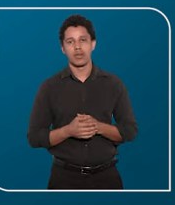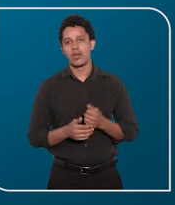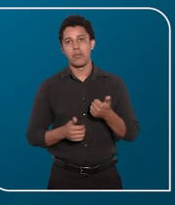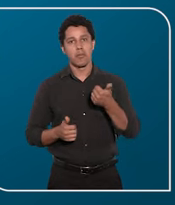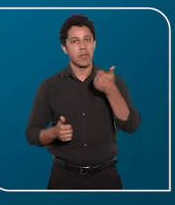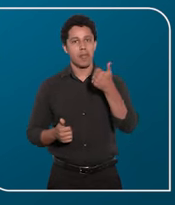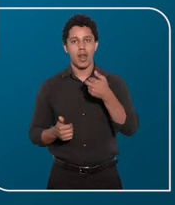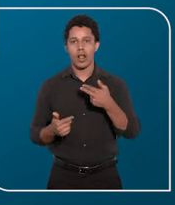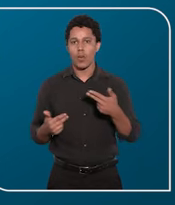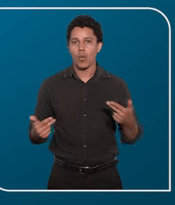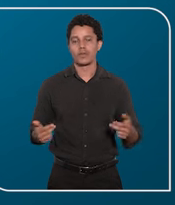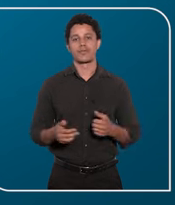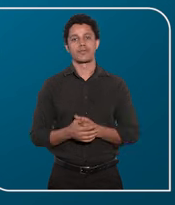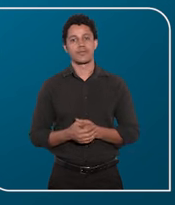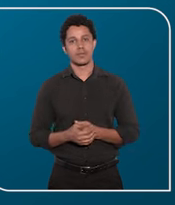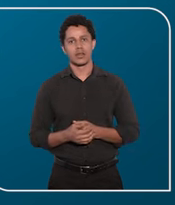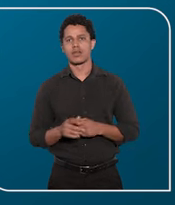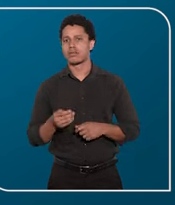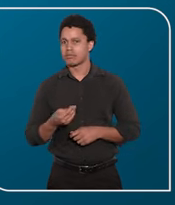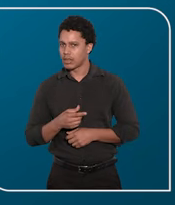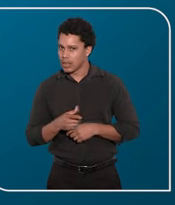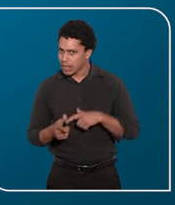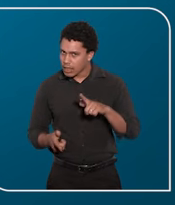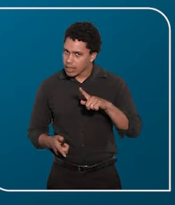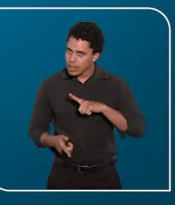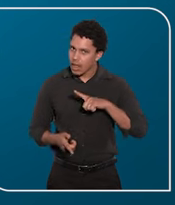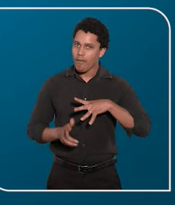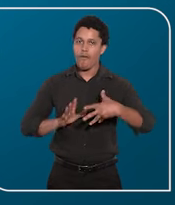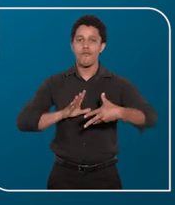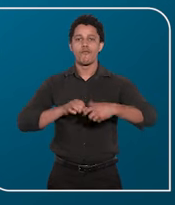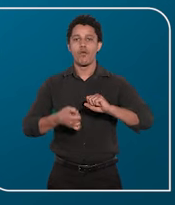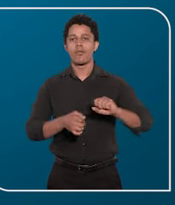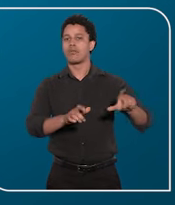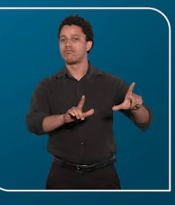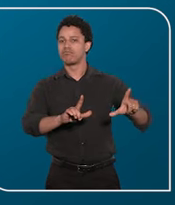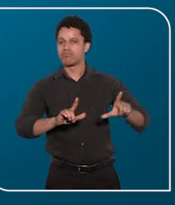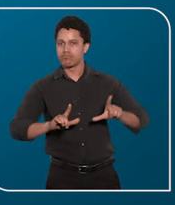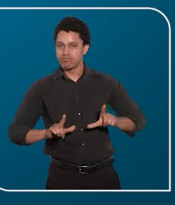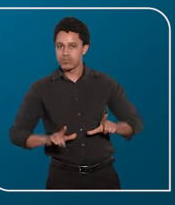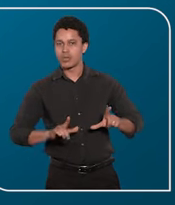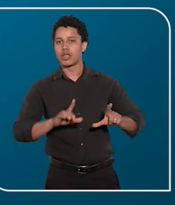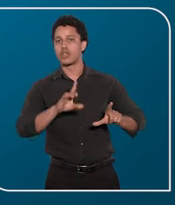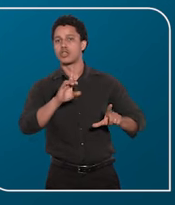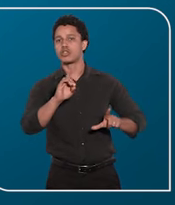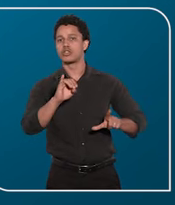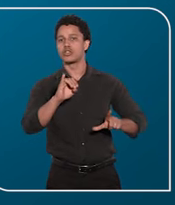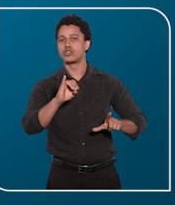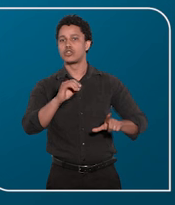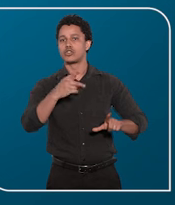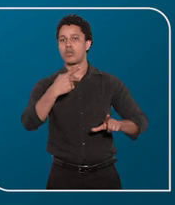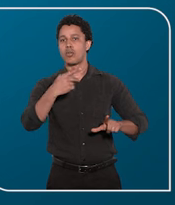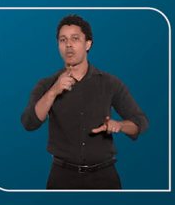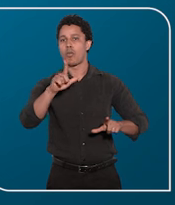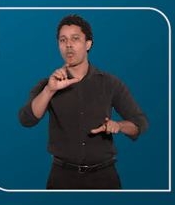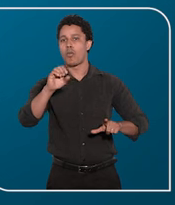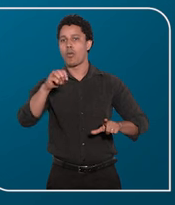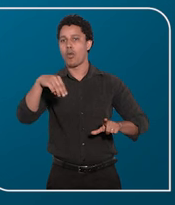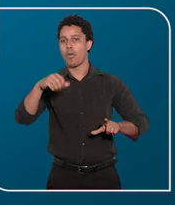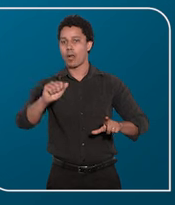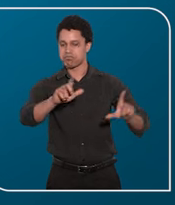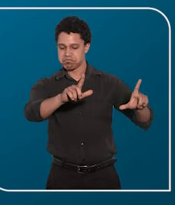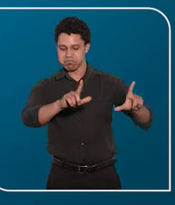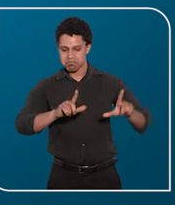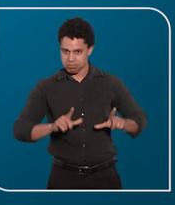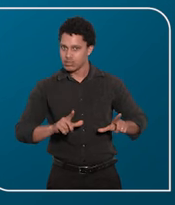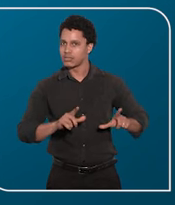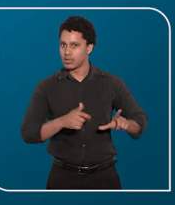requisitos é estar formado, né? É o nosso diploma, né? E dentre esses requisitos está,